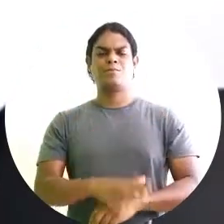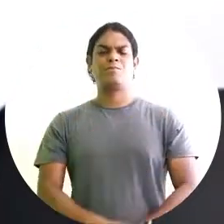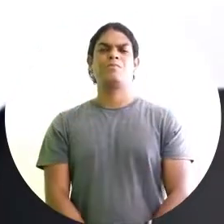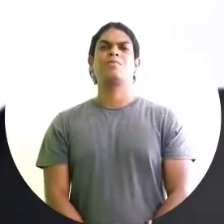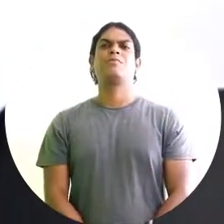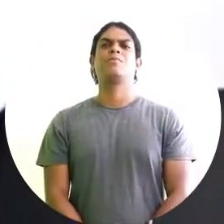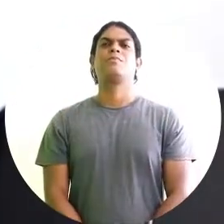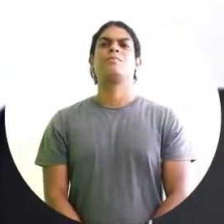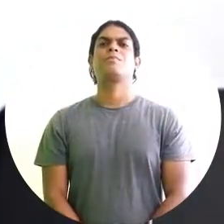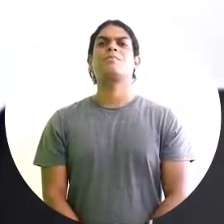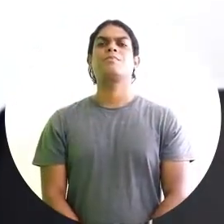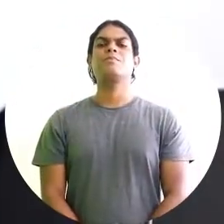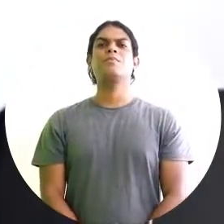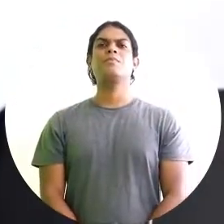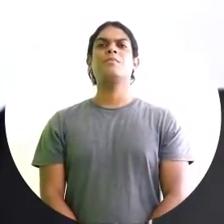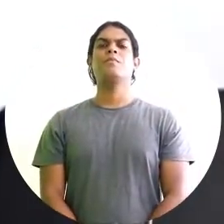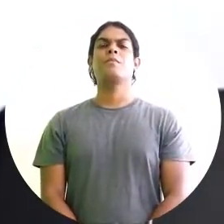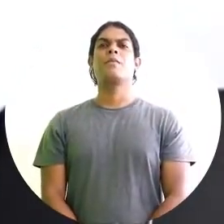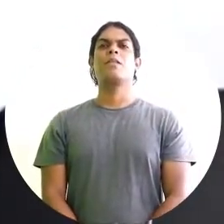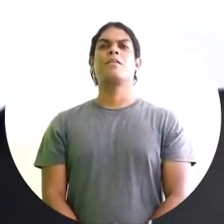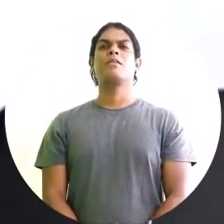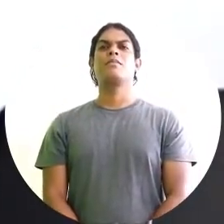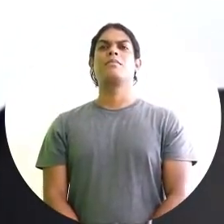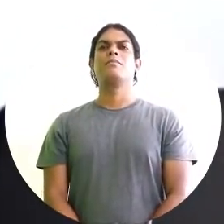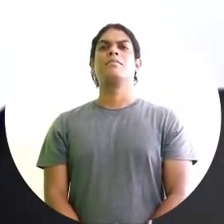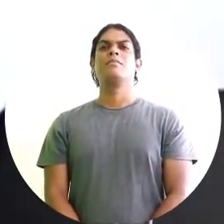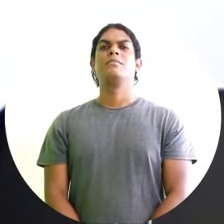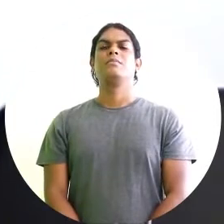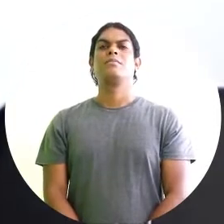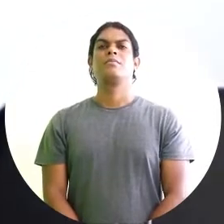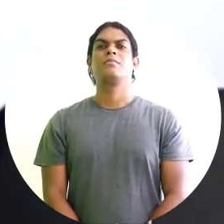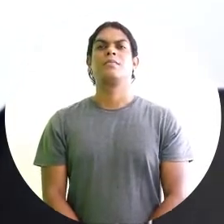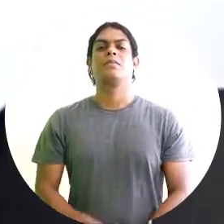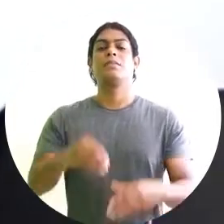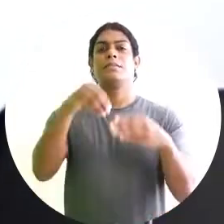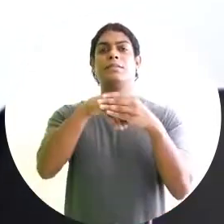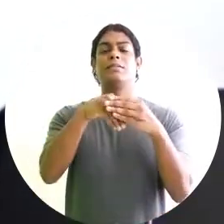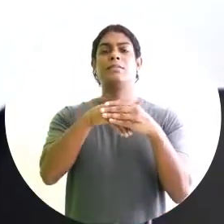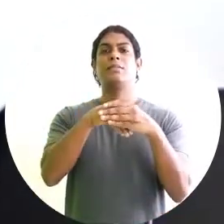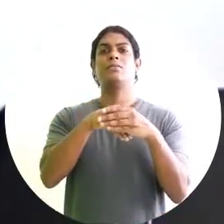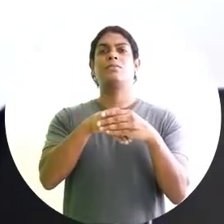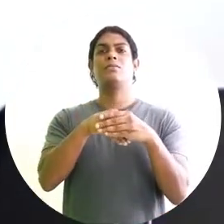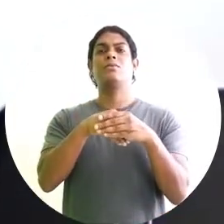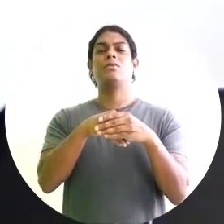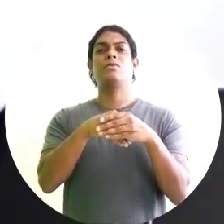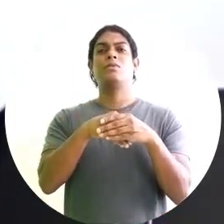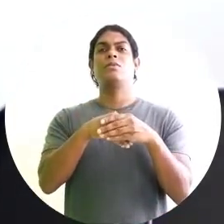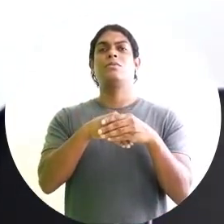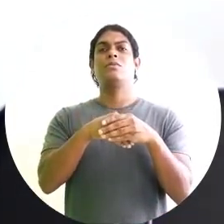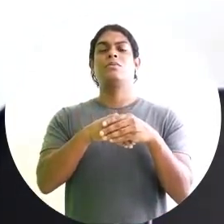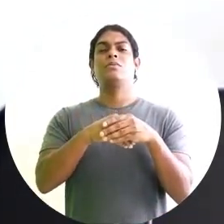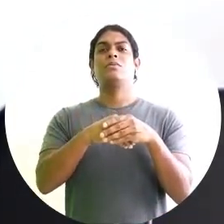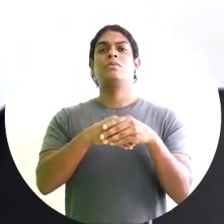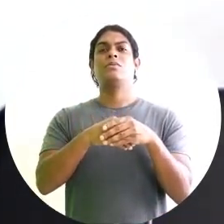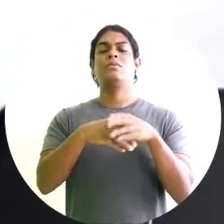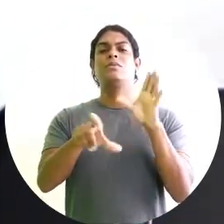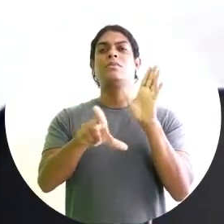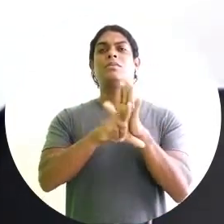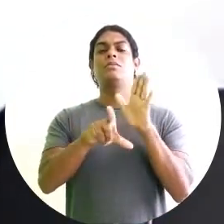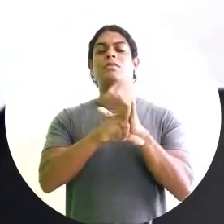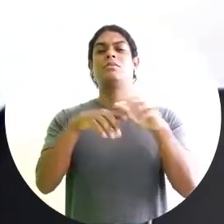pena disso? Pois bem, está previsto no artigo 53 da CLT, Consolidação das Leis do Trabalho, e